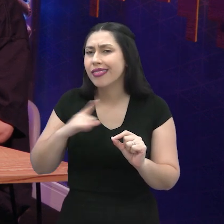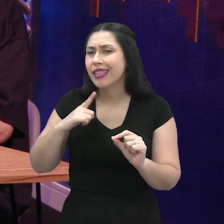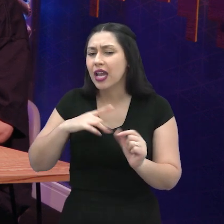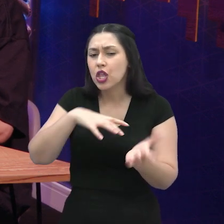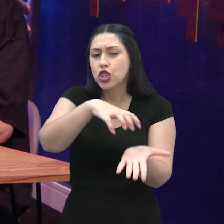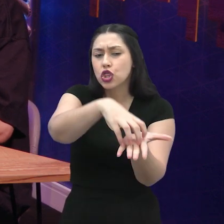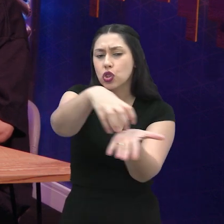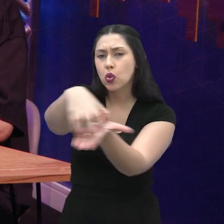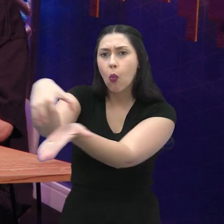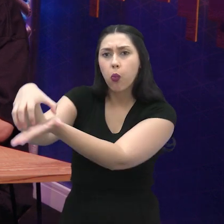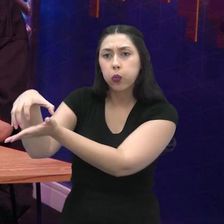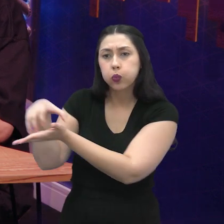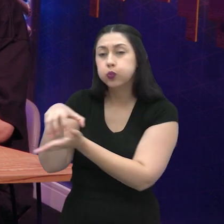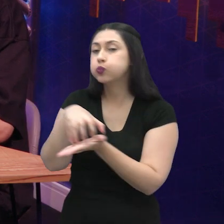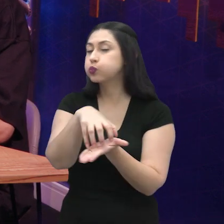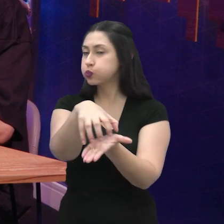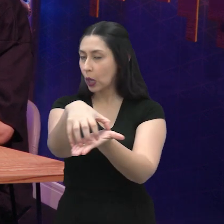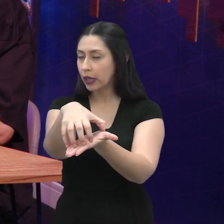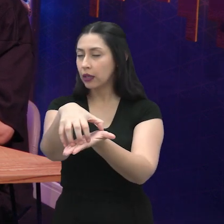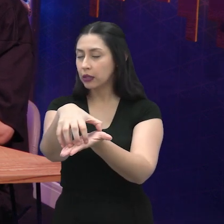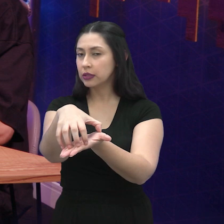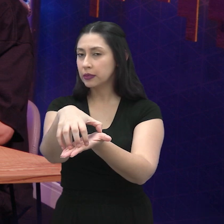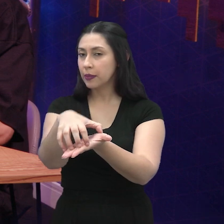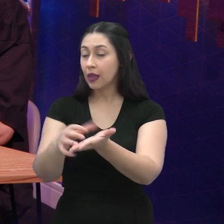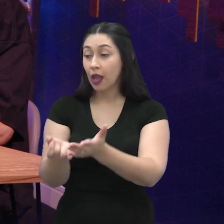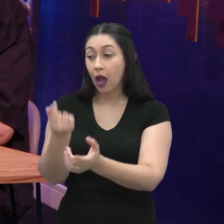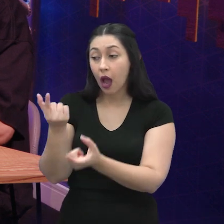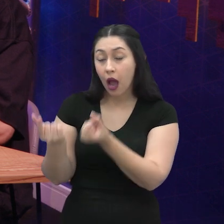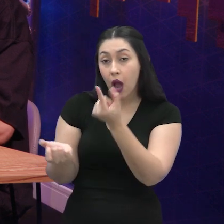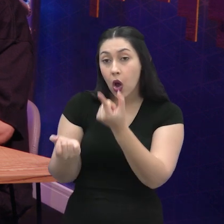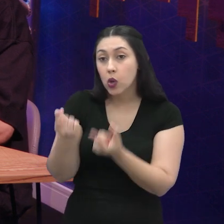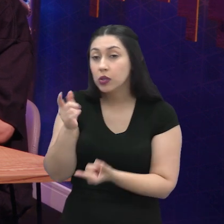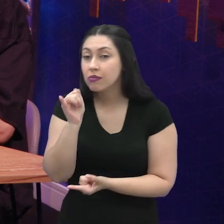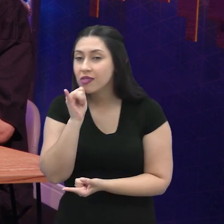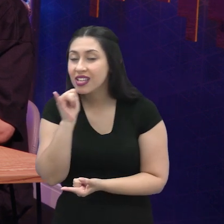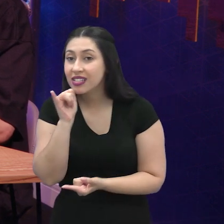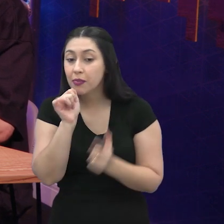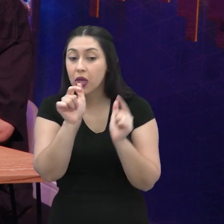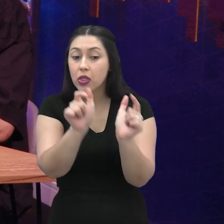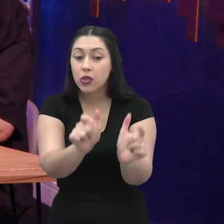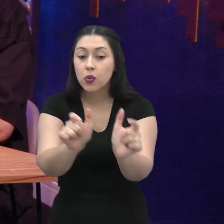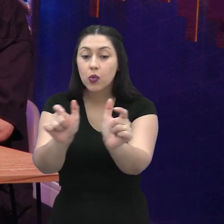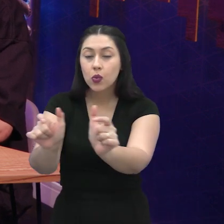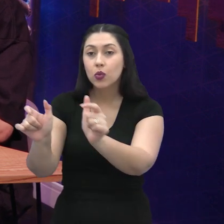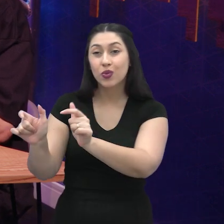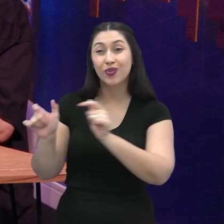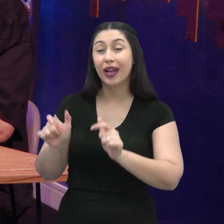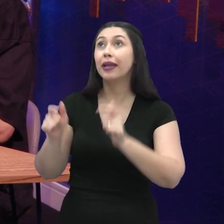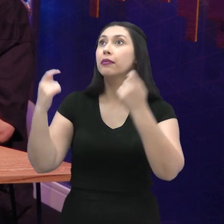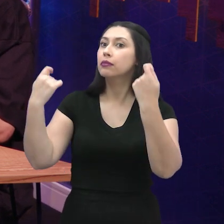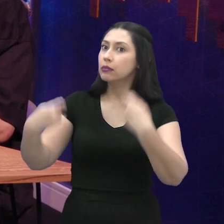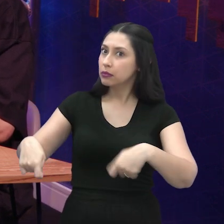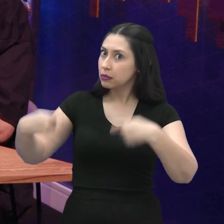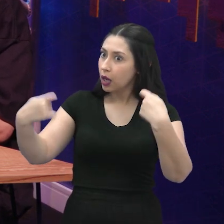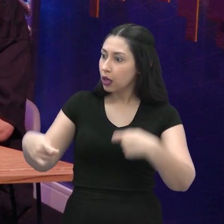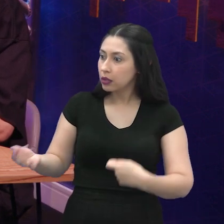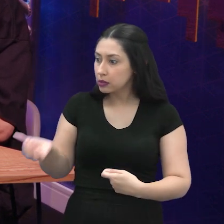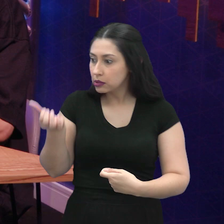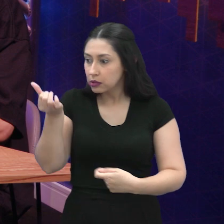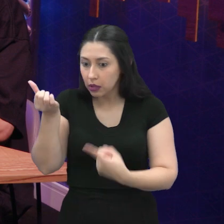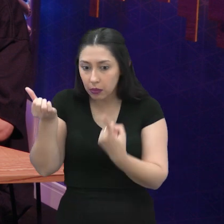é utilizada em vários segmentos do mercado de trabalho, né? E alguns dos exemplos de ambientes que